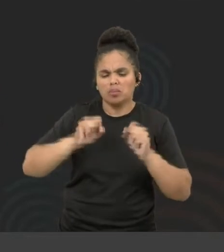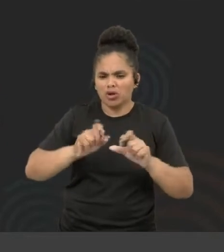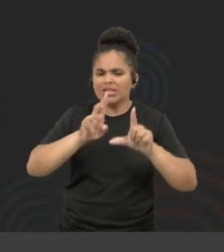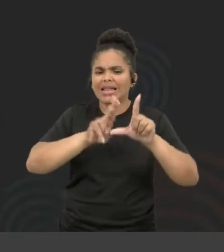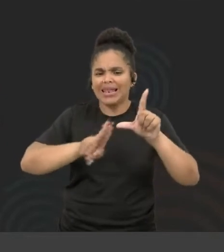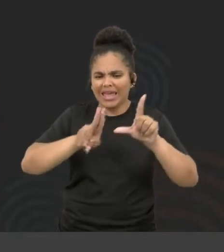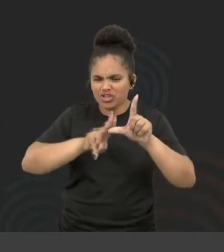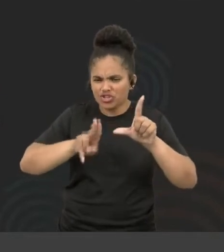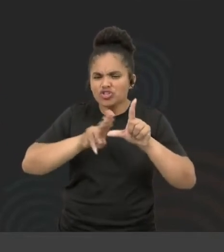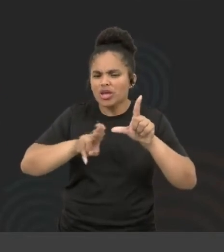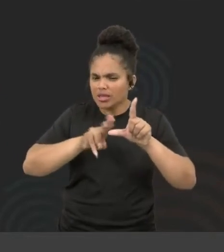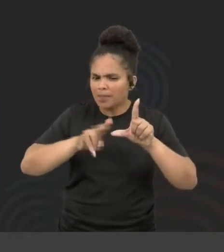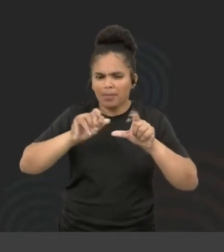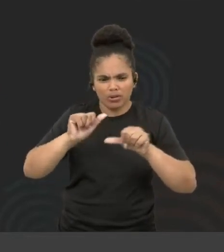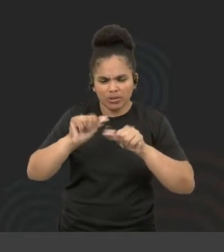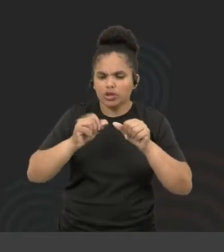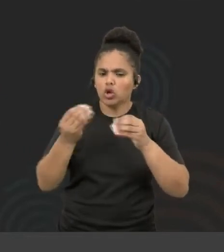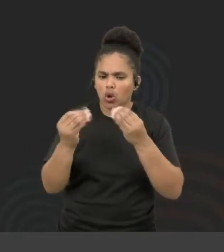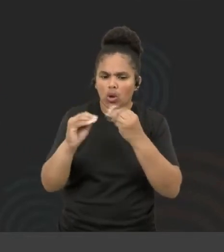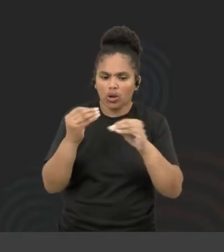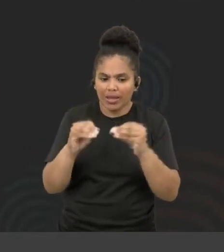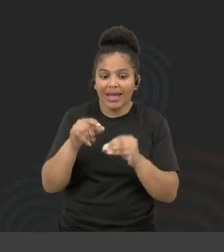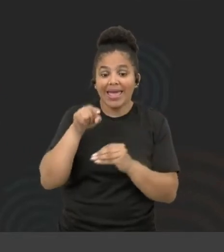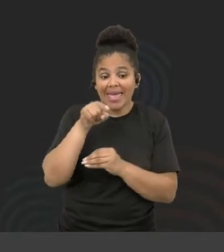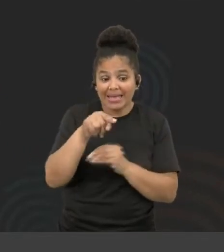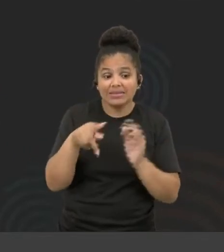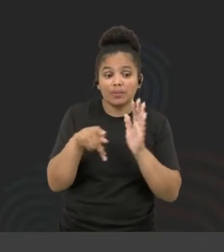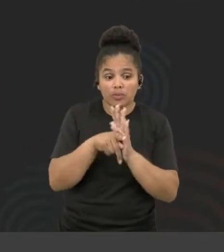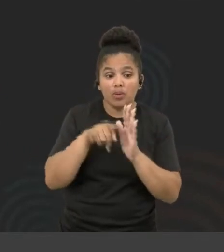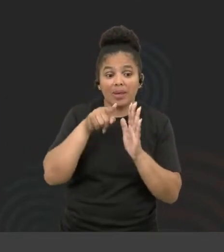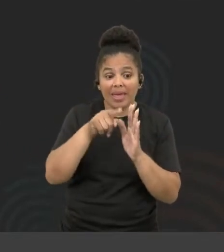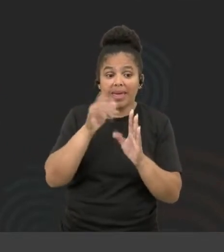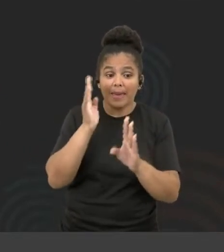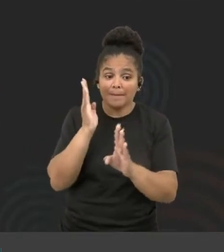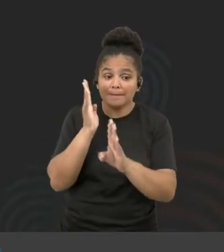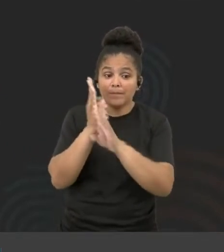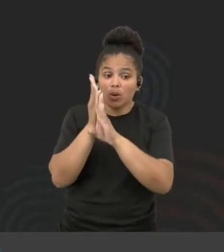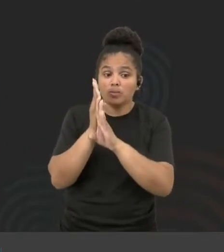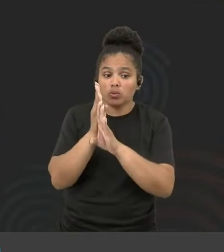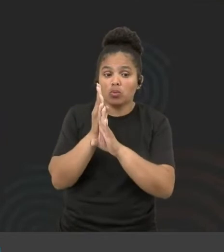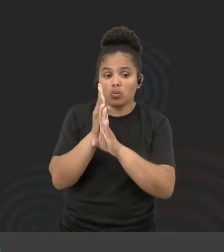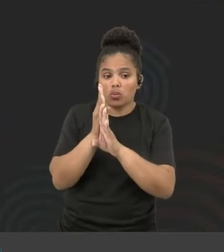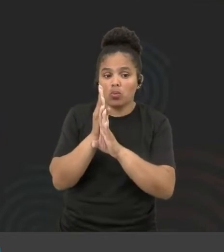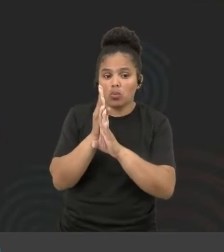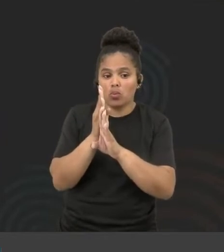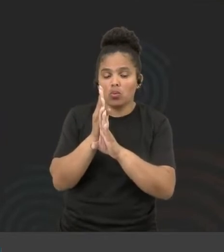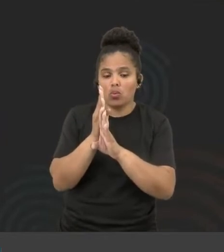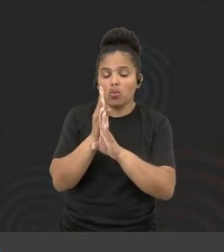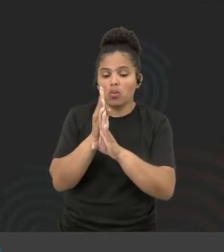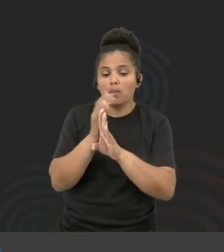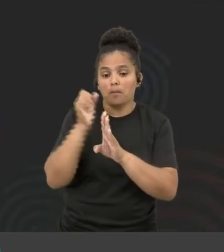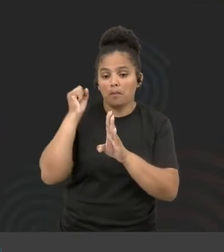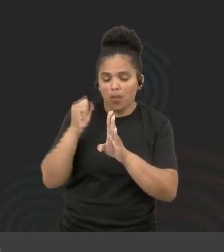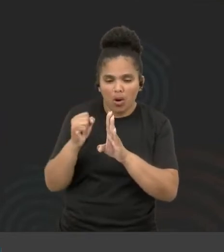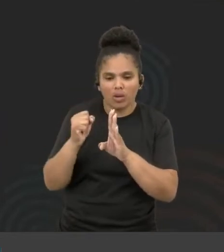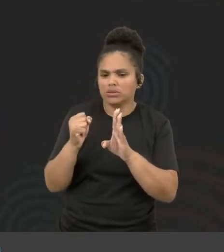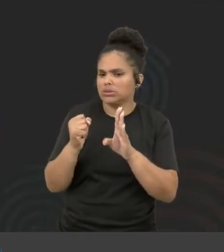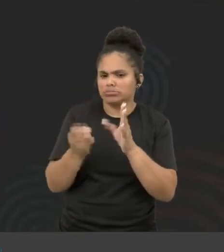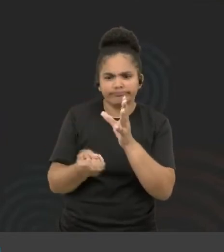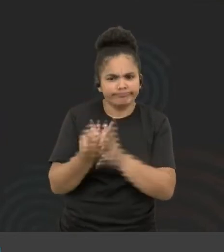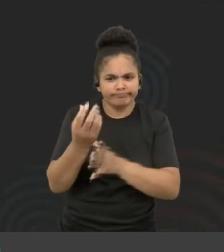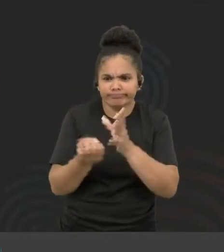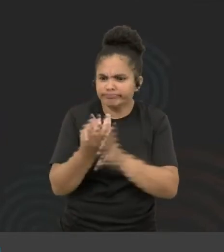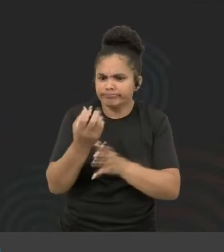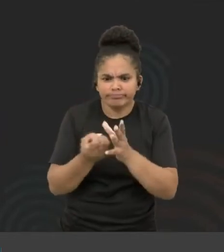daqui é uma delas, o Capwing Studio é uma delas, que serve para você, ele identifica o áudio do vídeo e consegue gerar a legenda